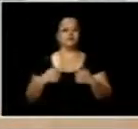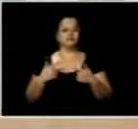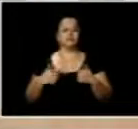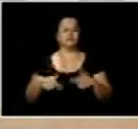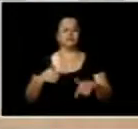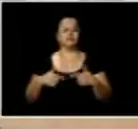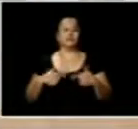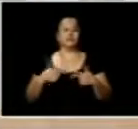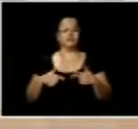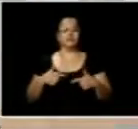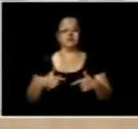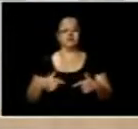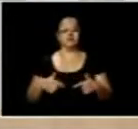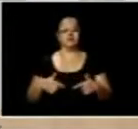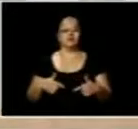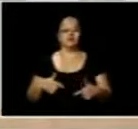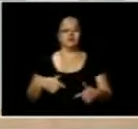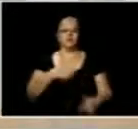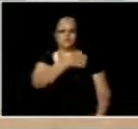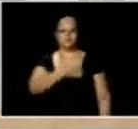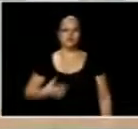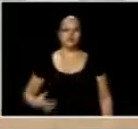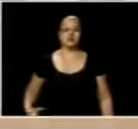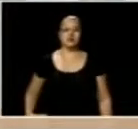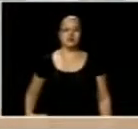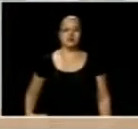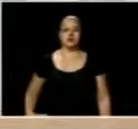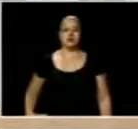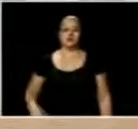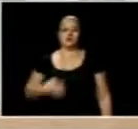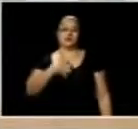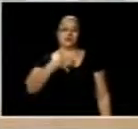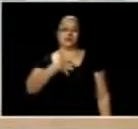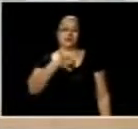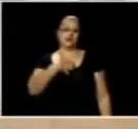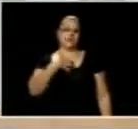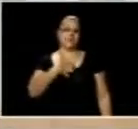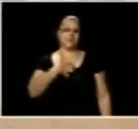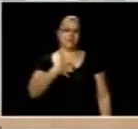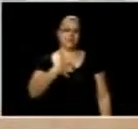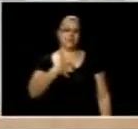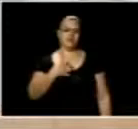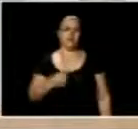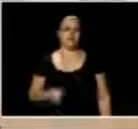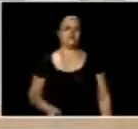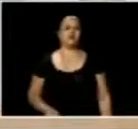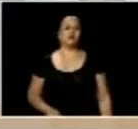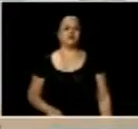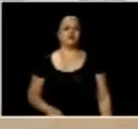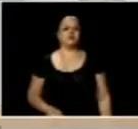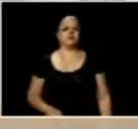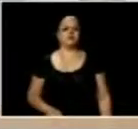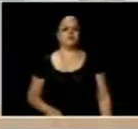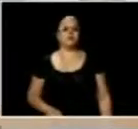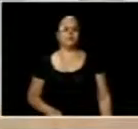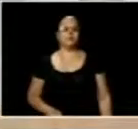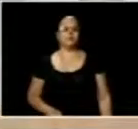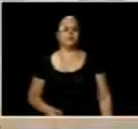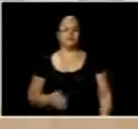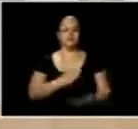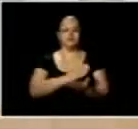pública de forma séria é perceber que nós estamos de passagem, mas a nossa passagem tem que ter